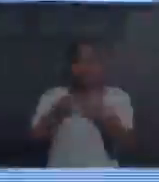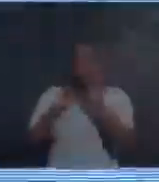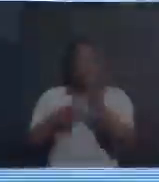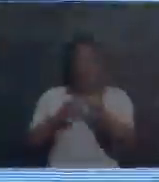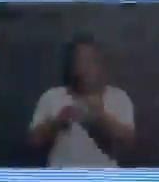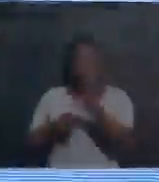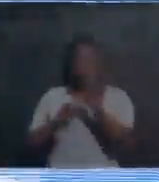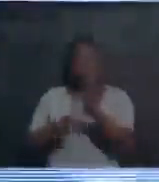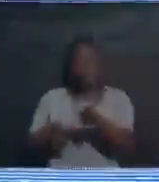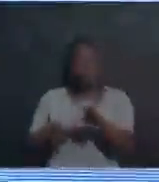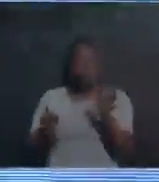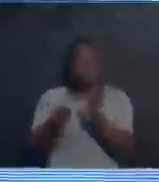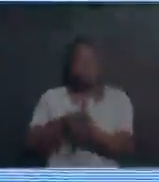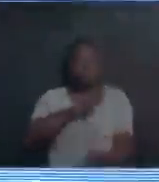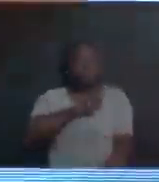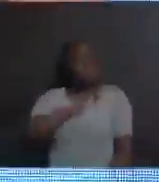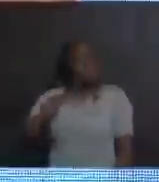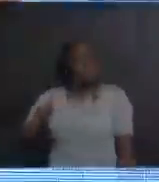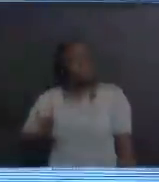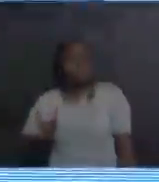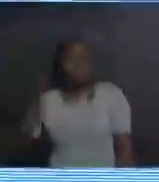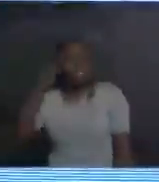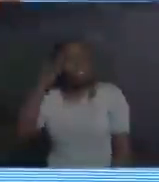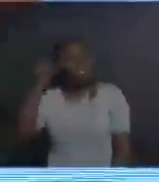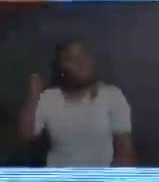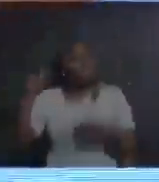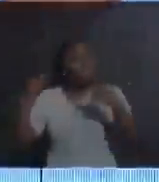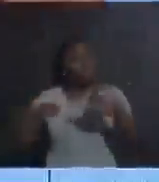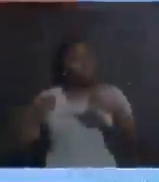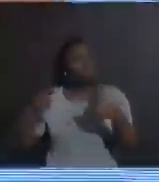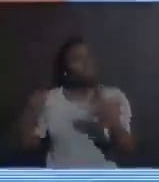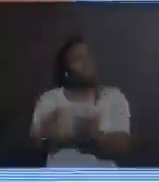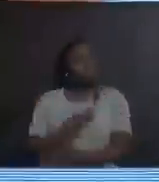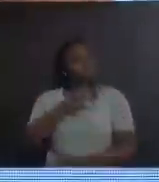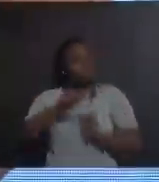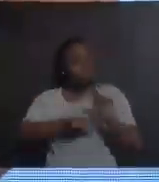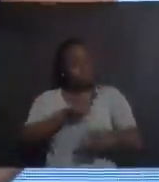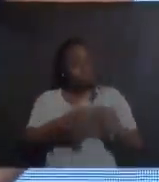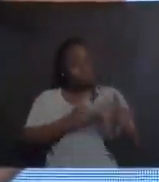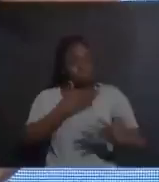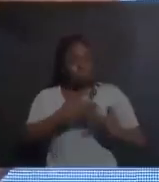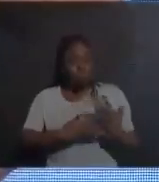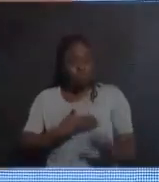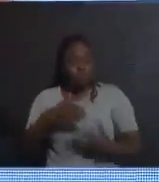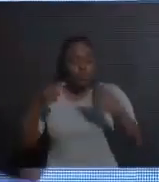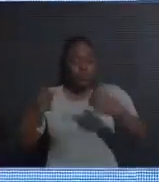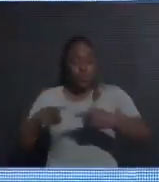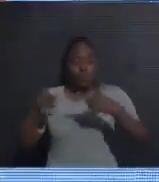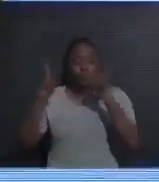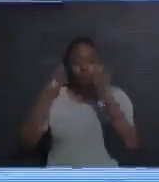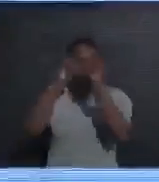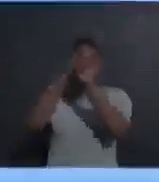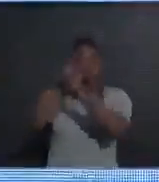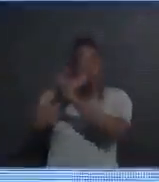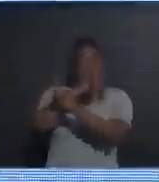dos apóstolos. Você sabe onde está acontecendo o avivamento? Onde não há dificuldade de se